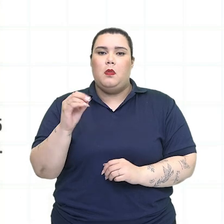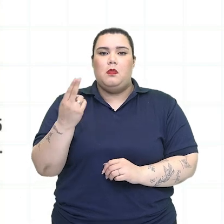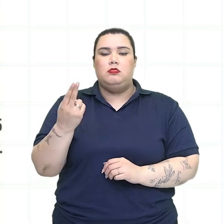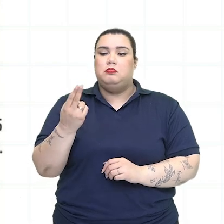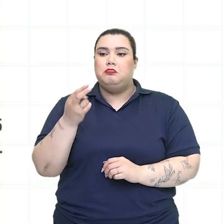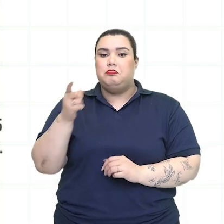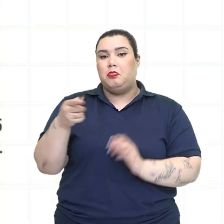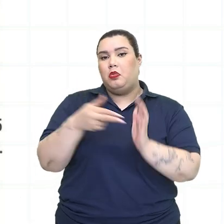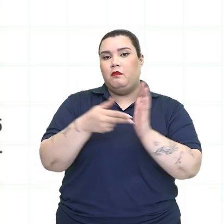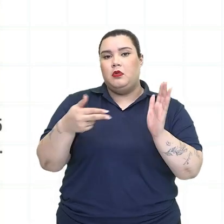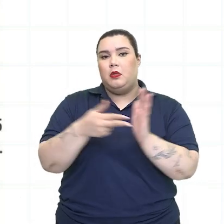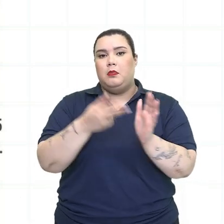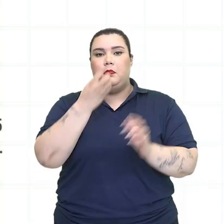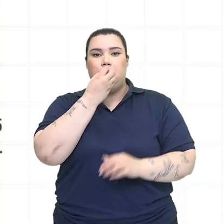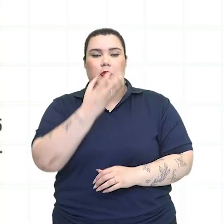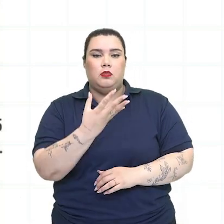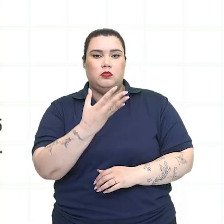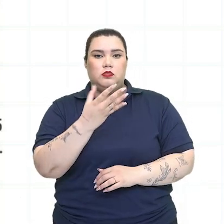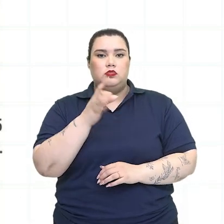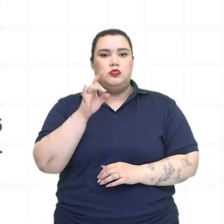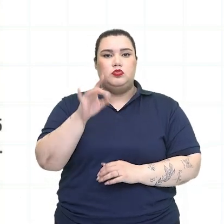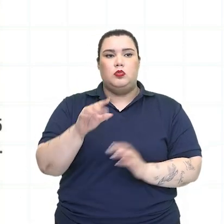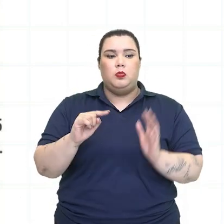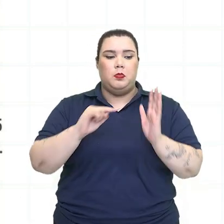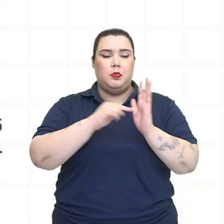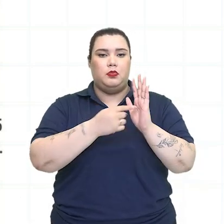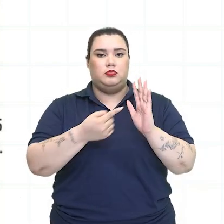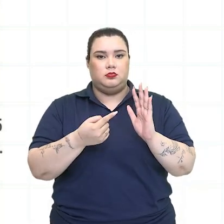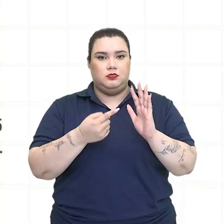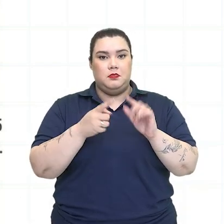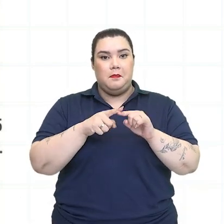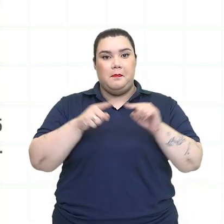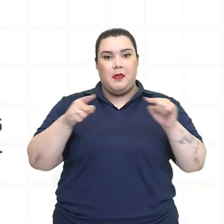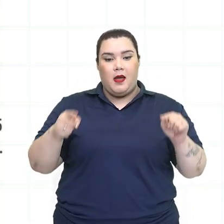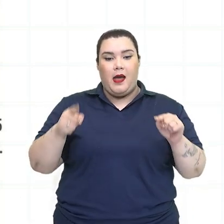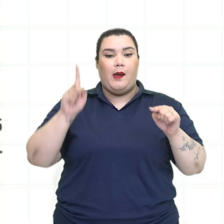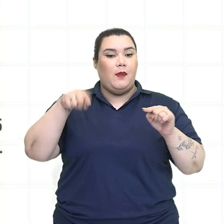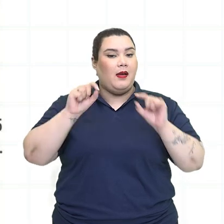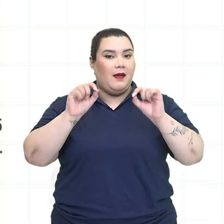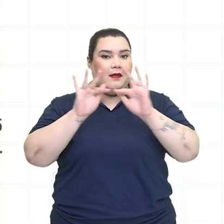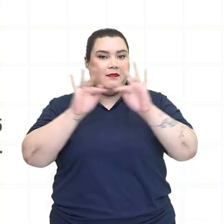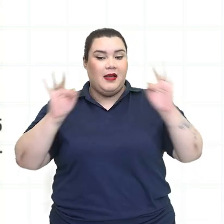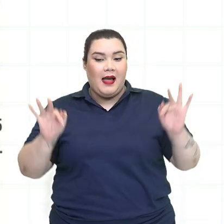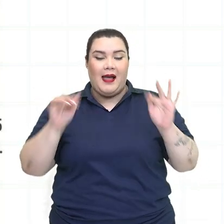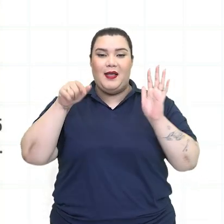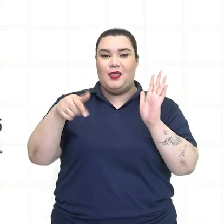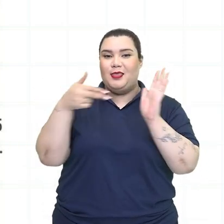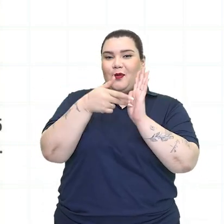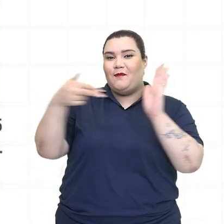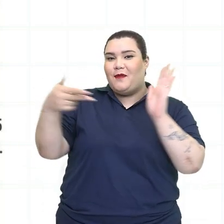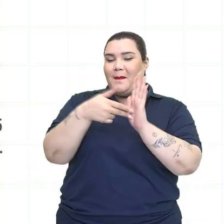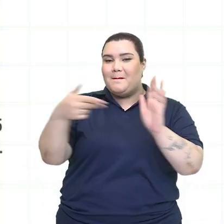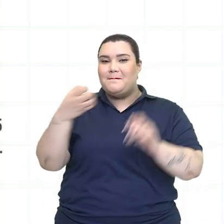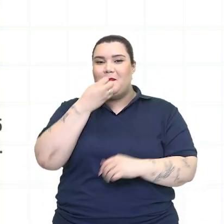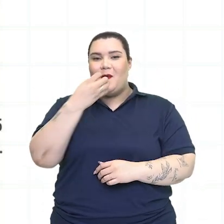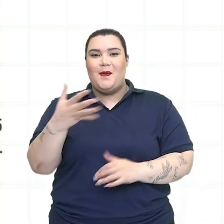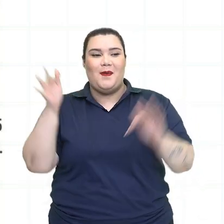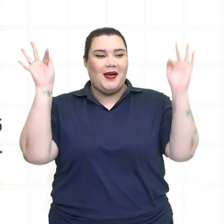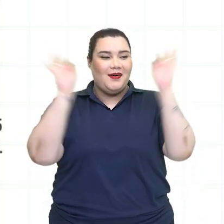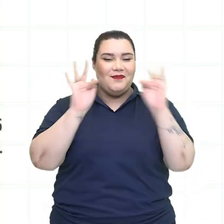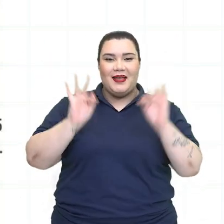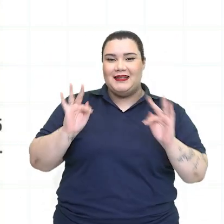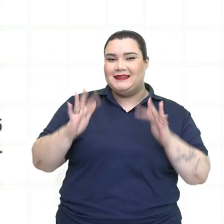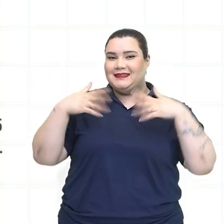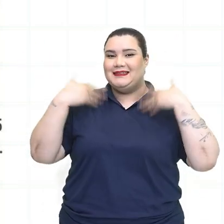boa, com um ponto final, né? Mas que notícia boa, eu fiquei feliz, eu